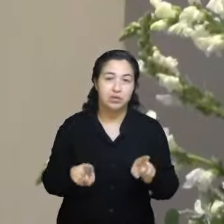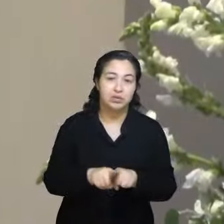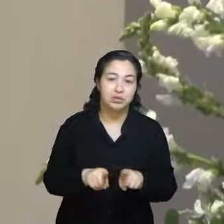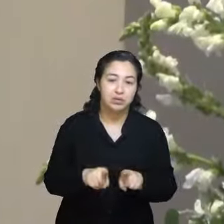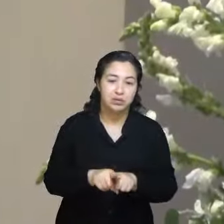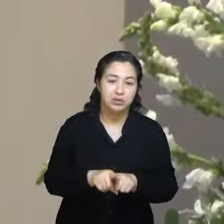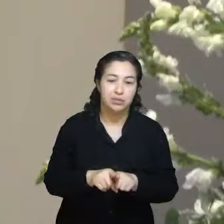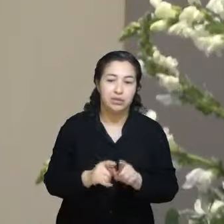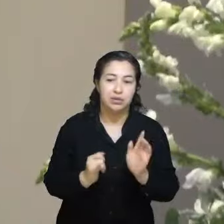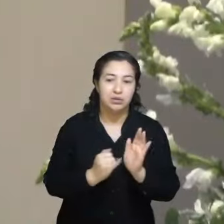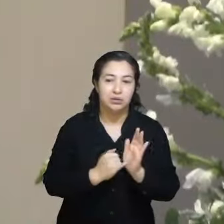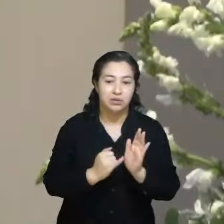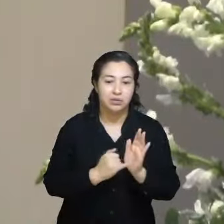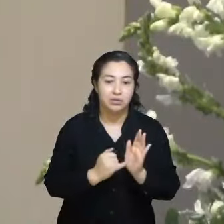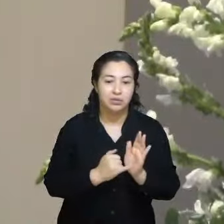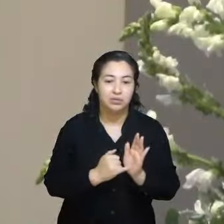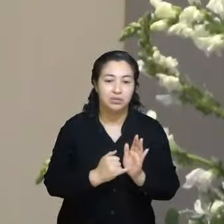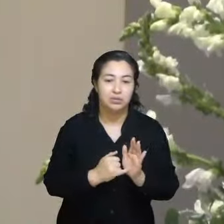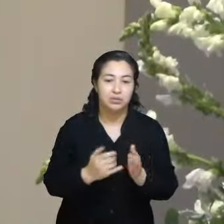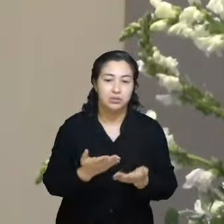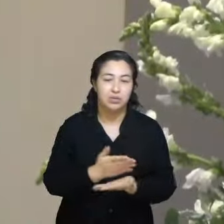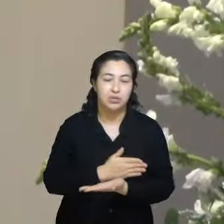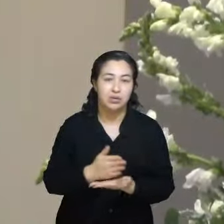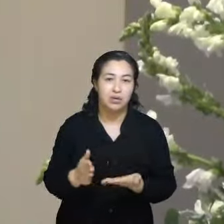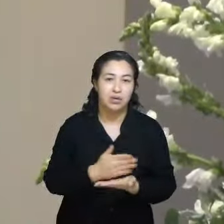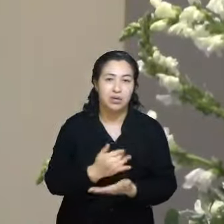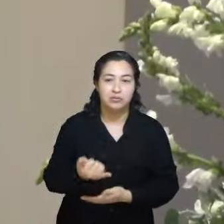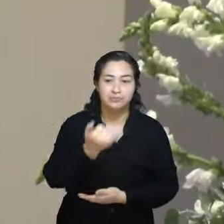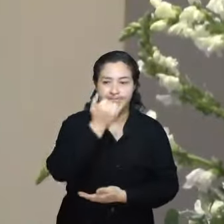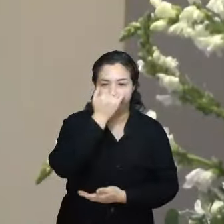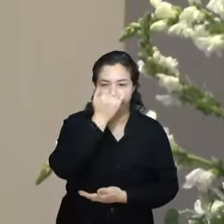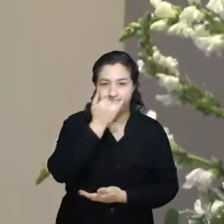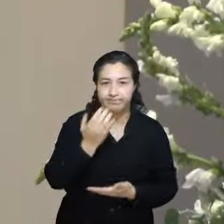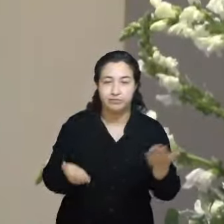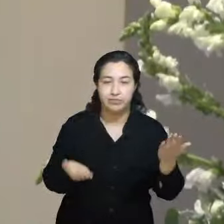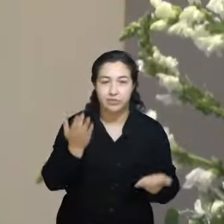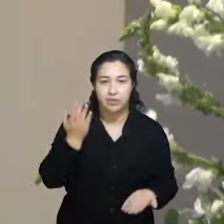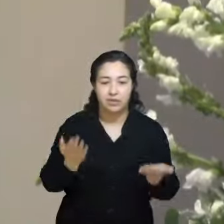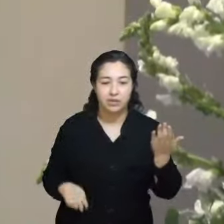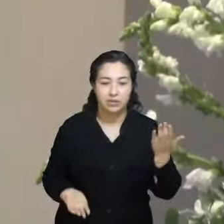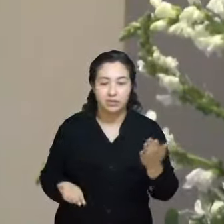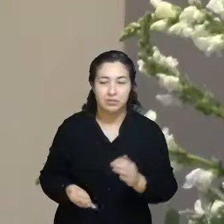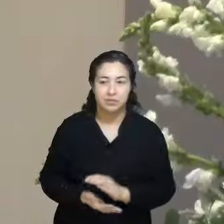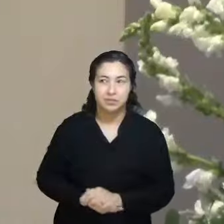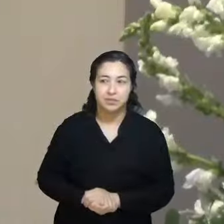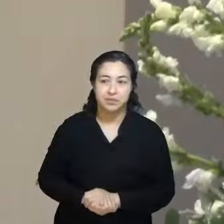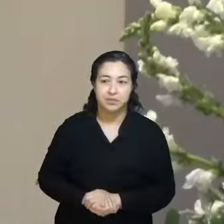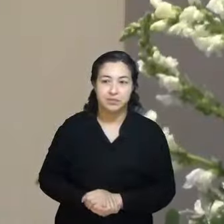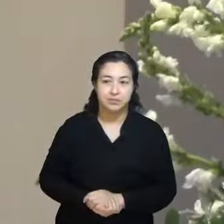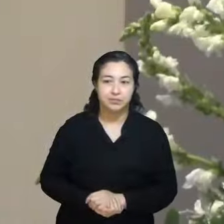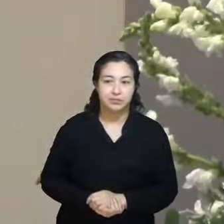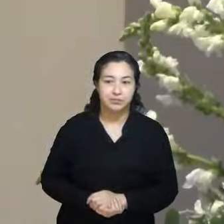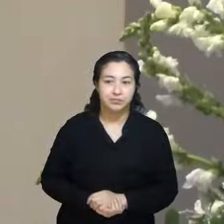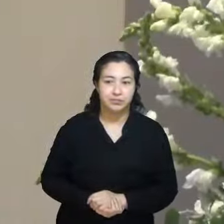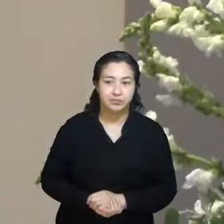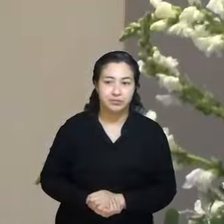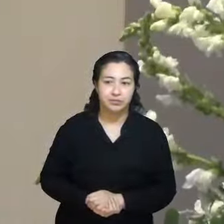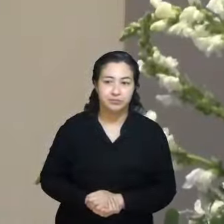tributárias frustrando no devido equilíbrio a sua autonomia A partir dessa